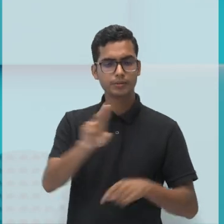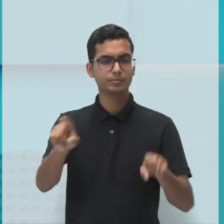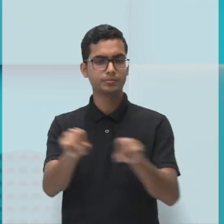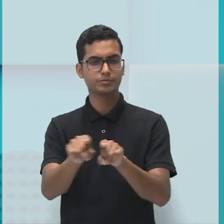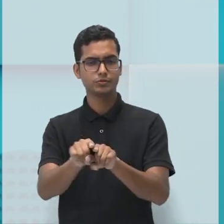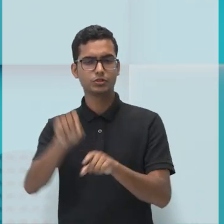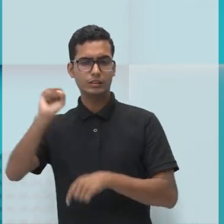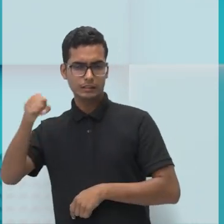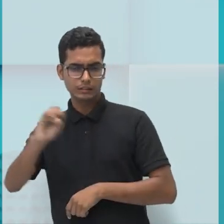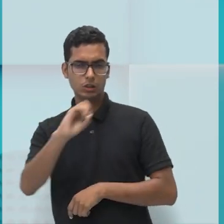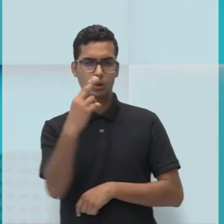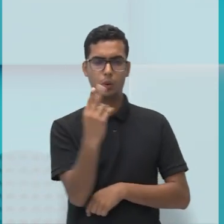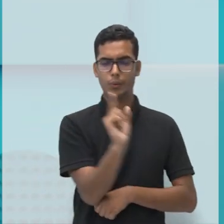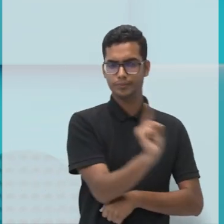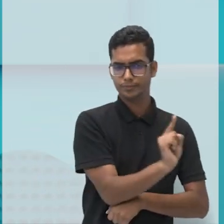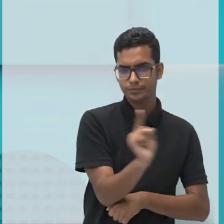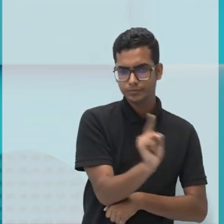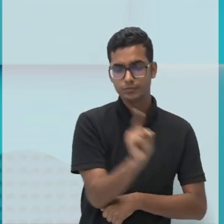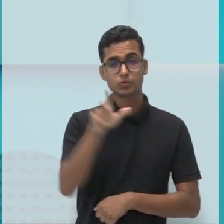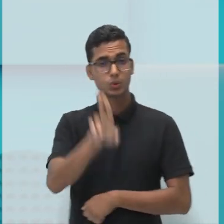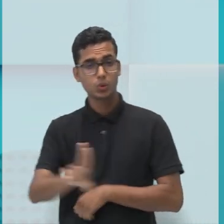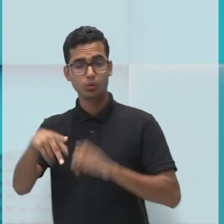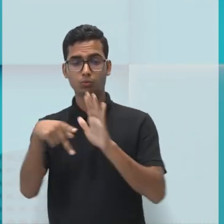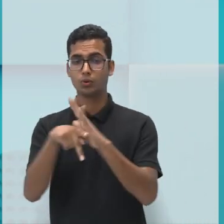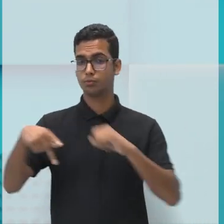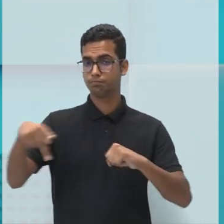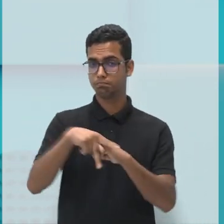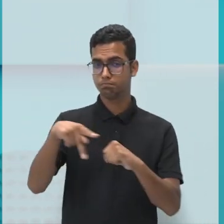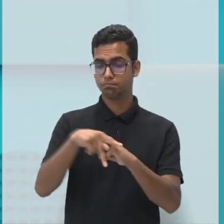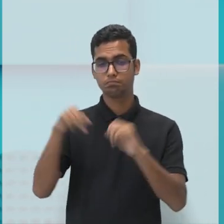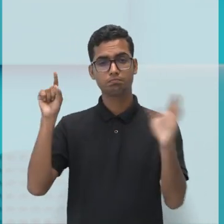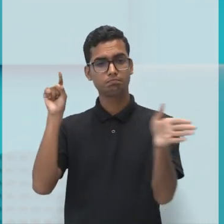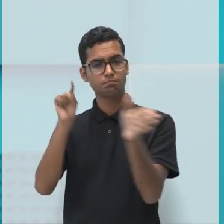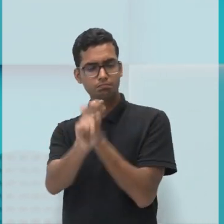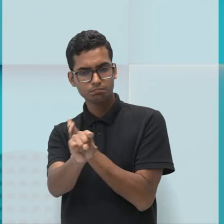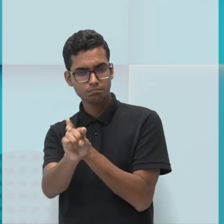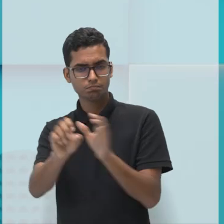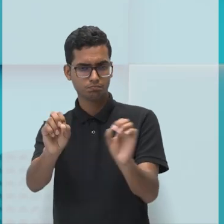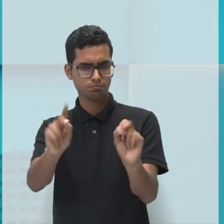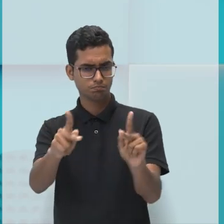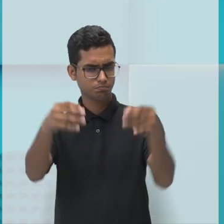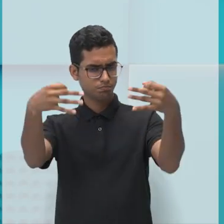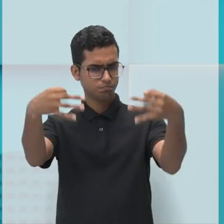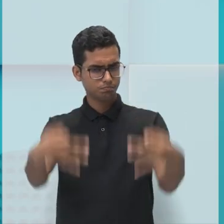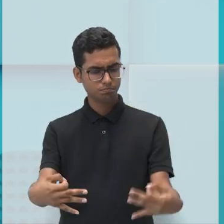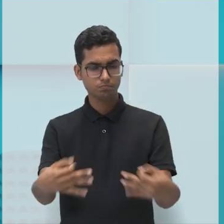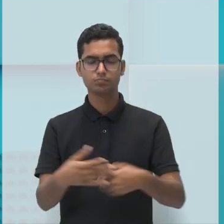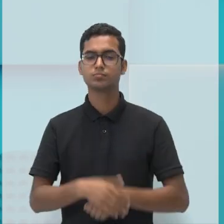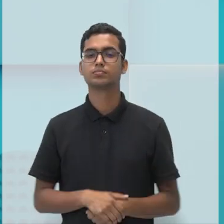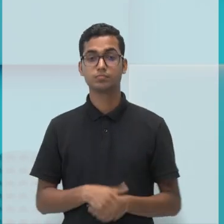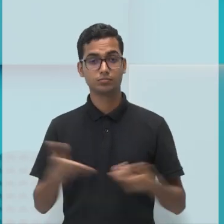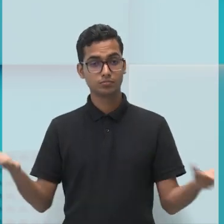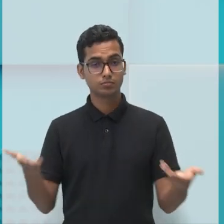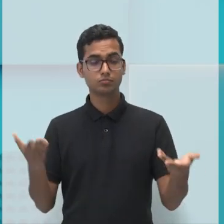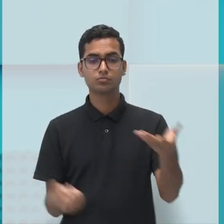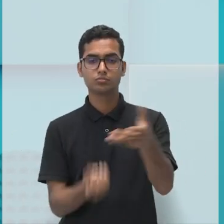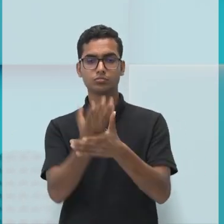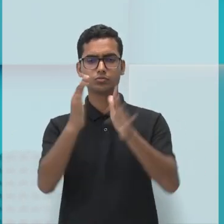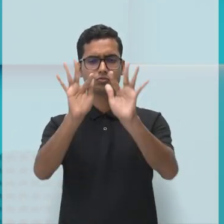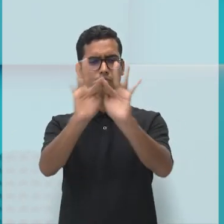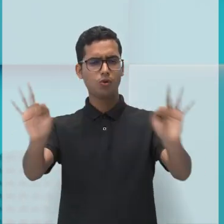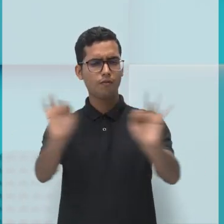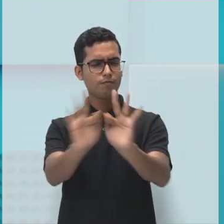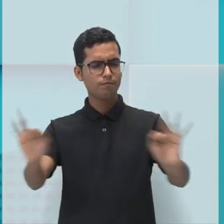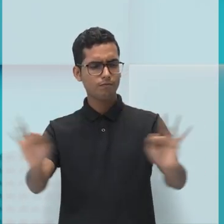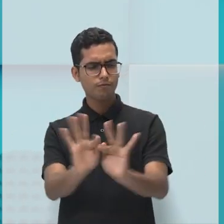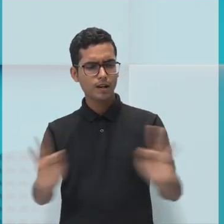ou não, eu vou utilizar pronomes interrogativos, certo? Vamos aprender agora a formar frases. Como é que